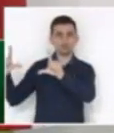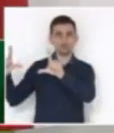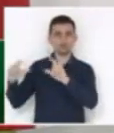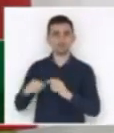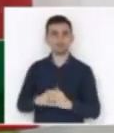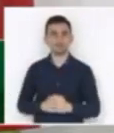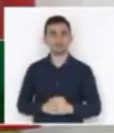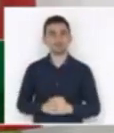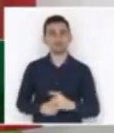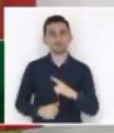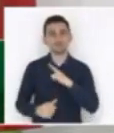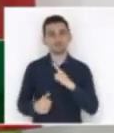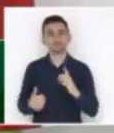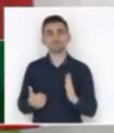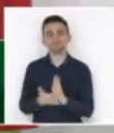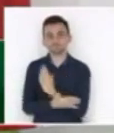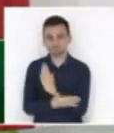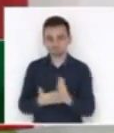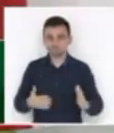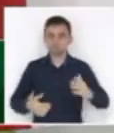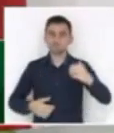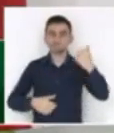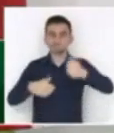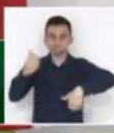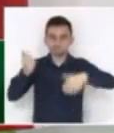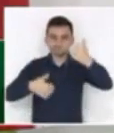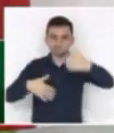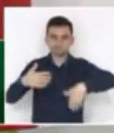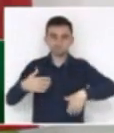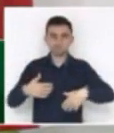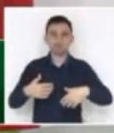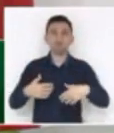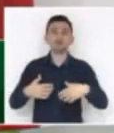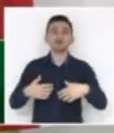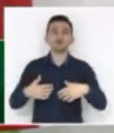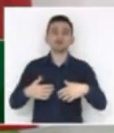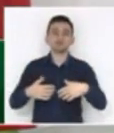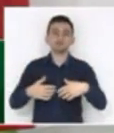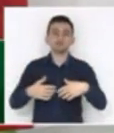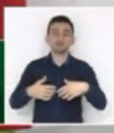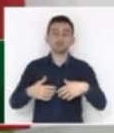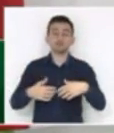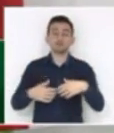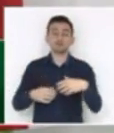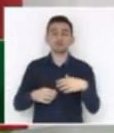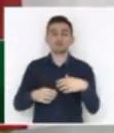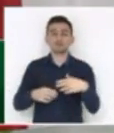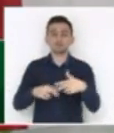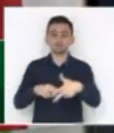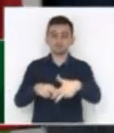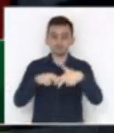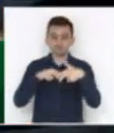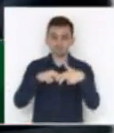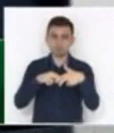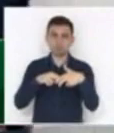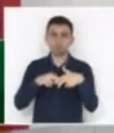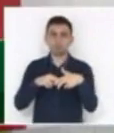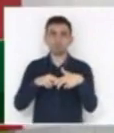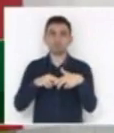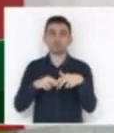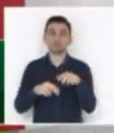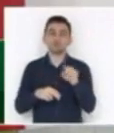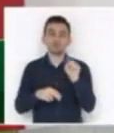algumas falas que são falas decorrentes de uma pesquisa realizada com relação